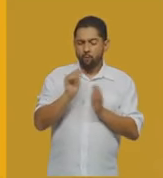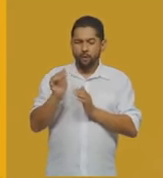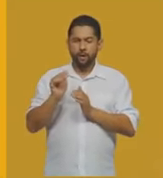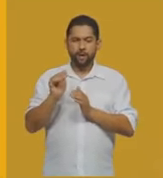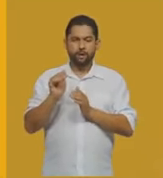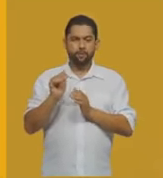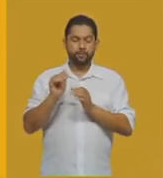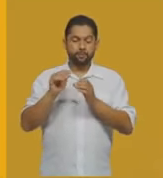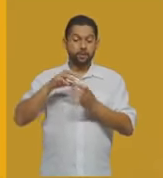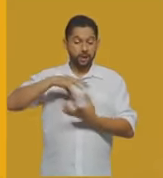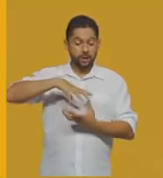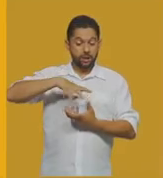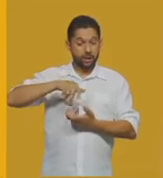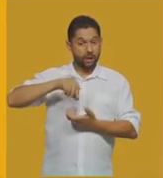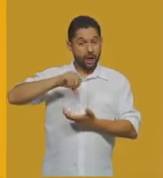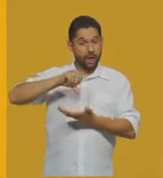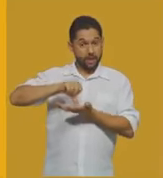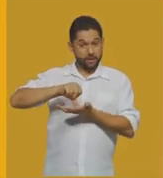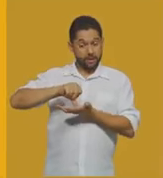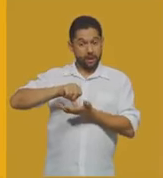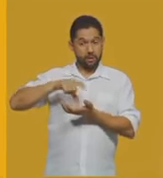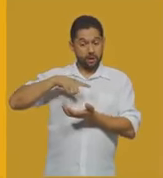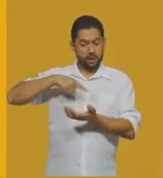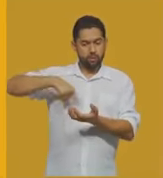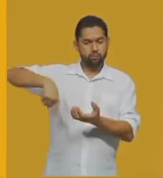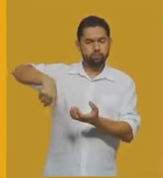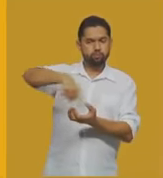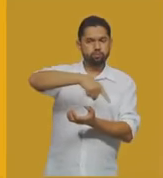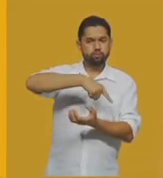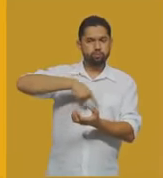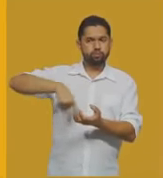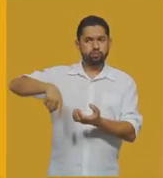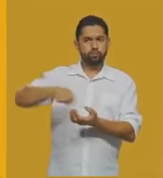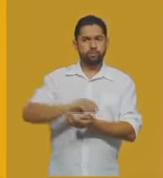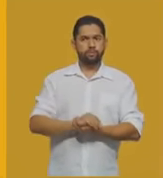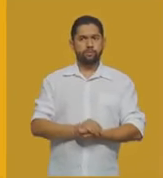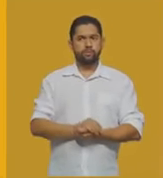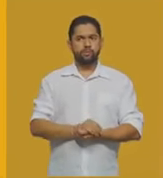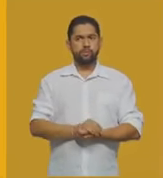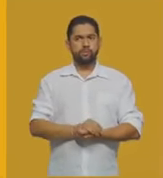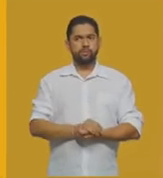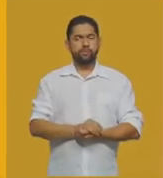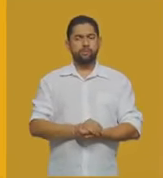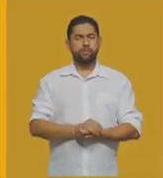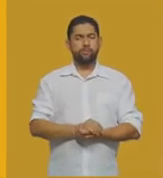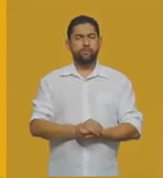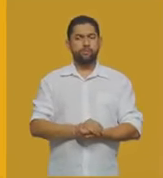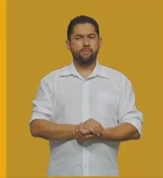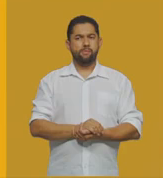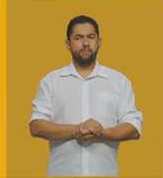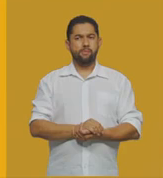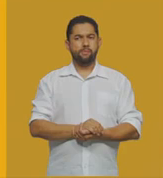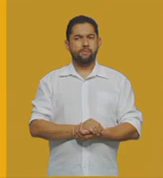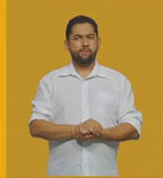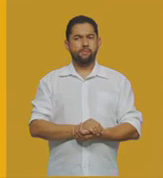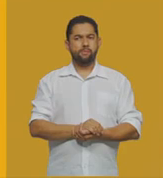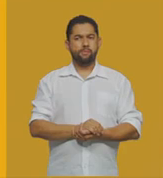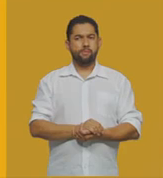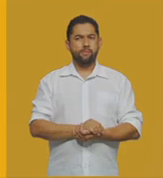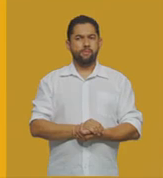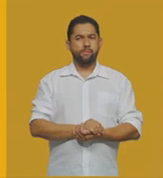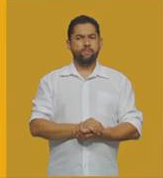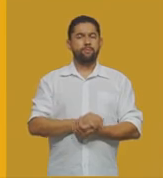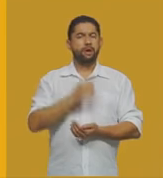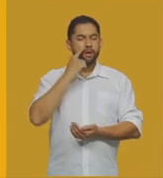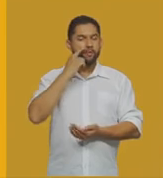centro. E aí, aqui nós temos a órbita de um planeta em torno da Terra. Esse círculo que está aqui, ó, externo